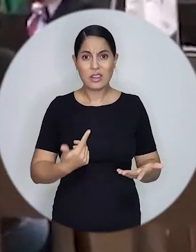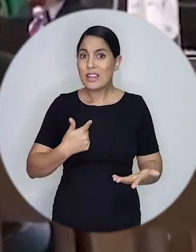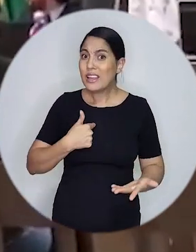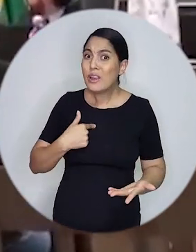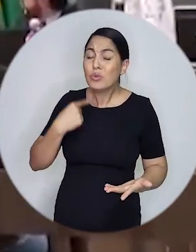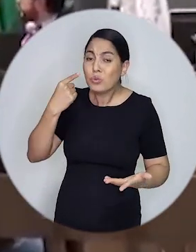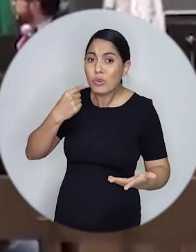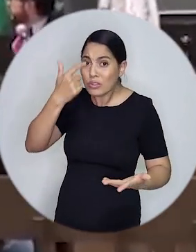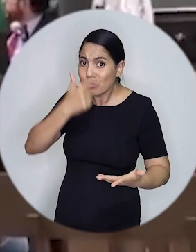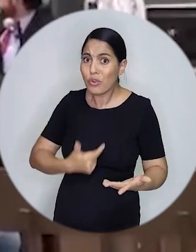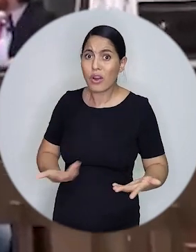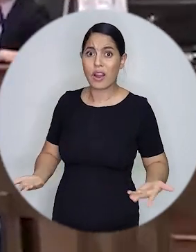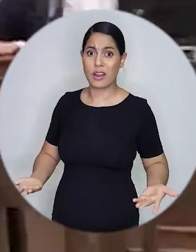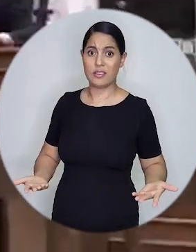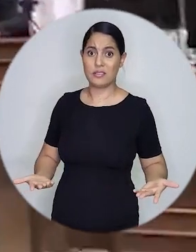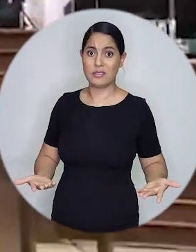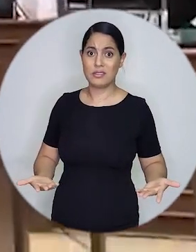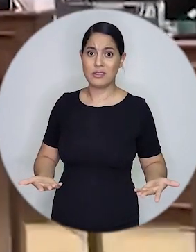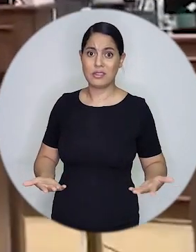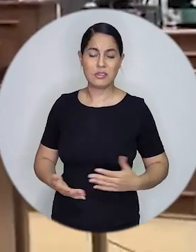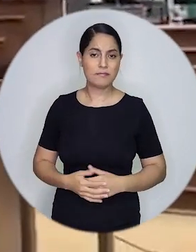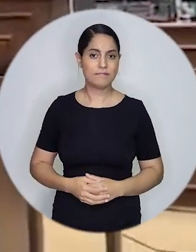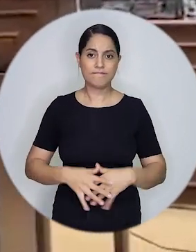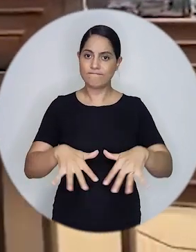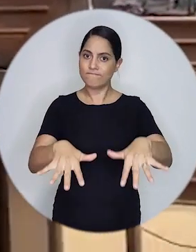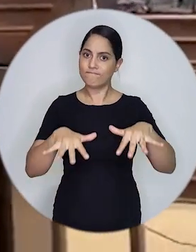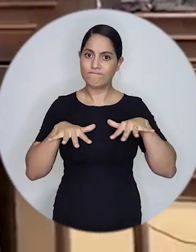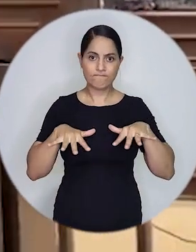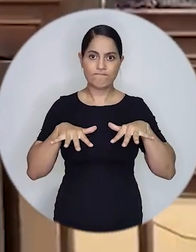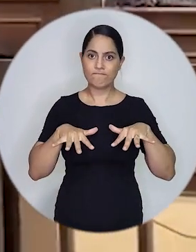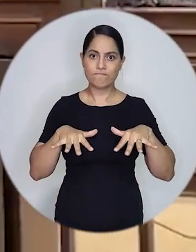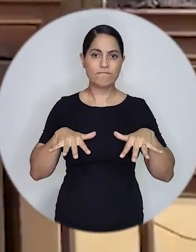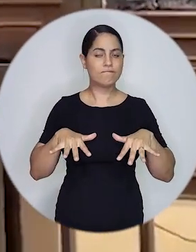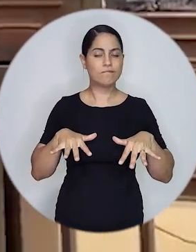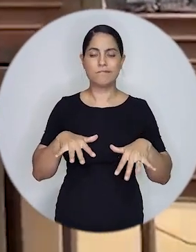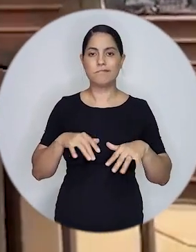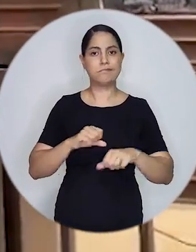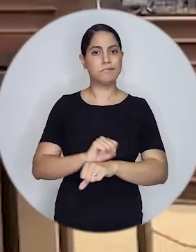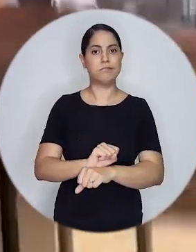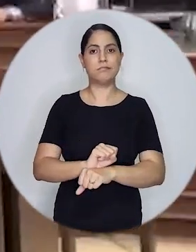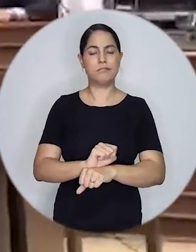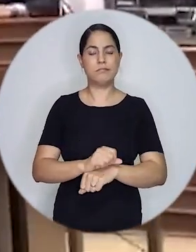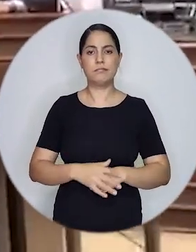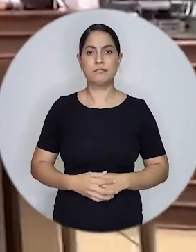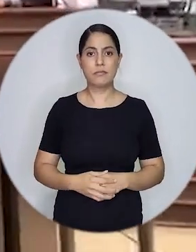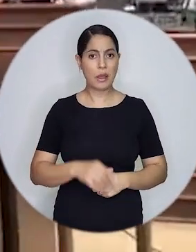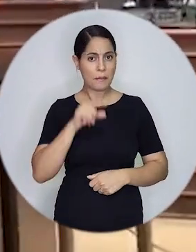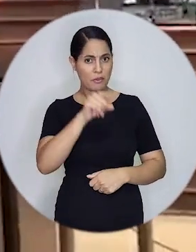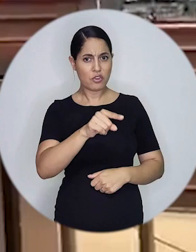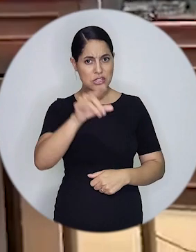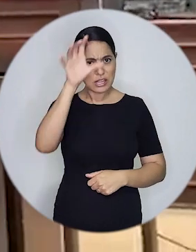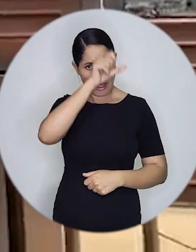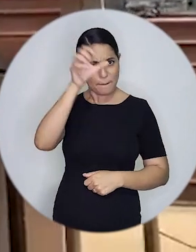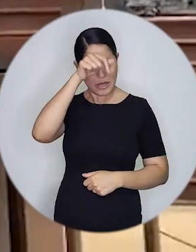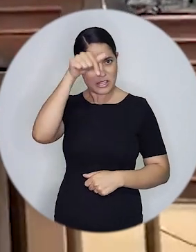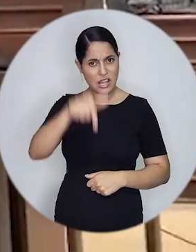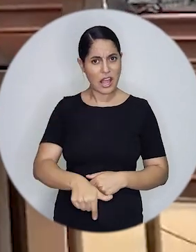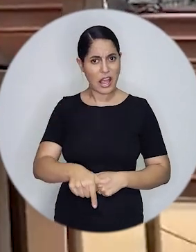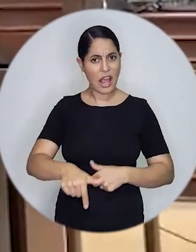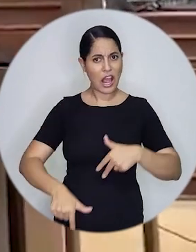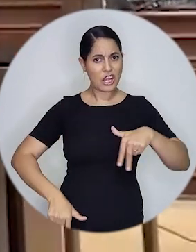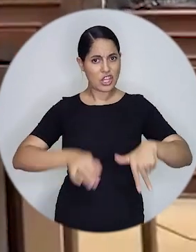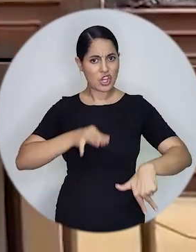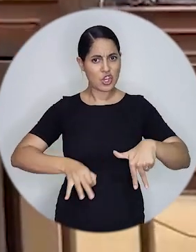vendo. O senhor veio aqui para ficar me contestando? Não pode dar, sou advogado. Pode deixar os acusados sem. Sim, eu vou suspender a audiência.